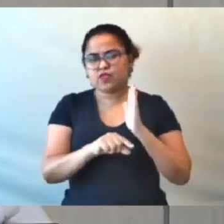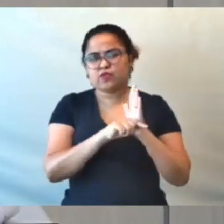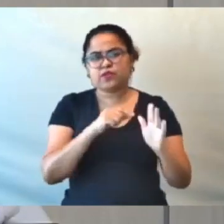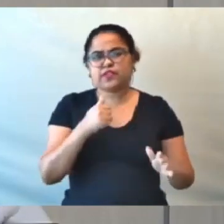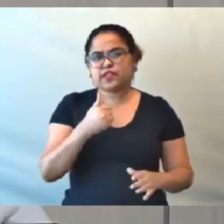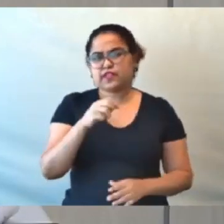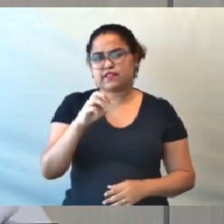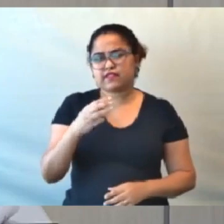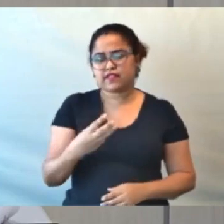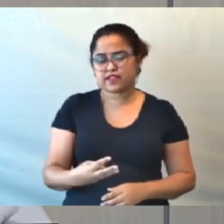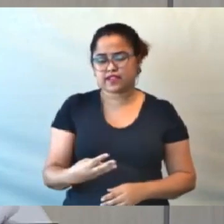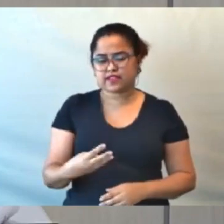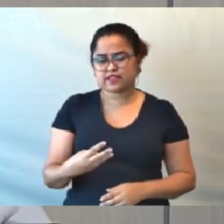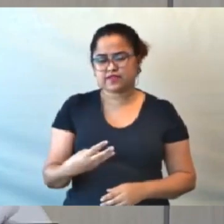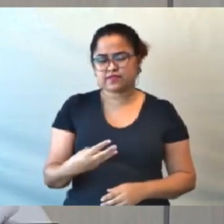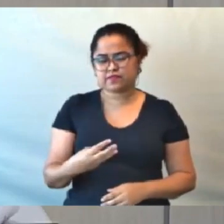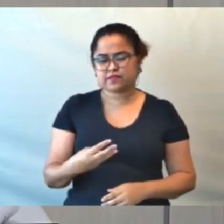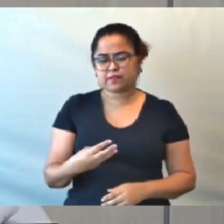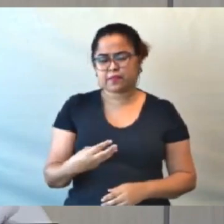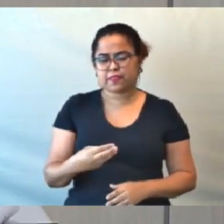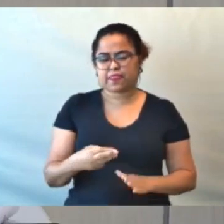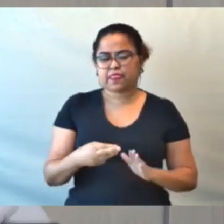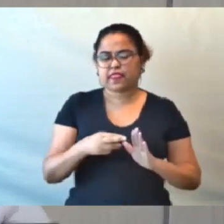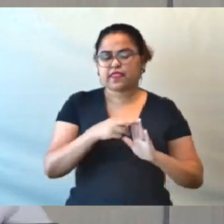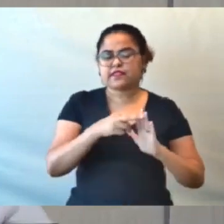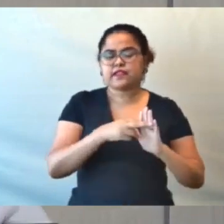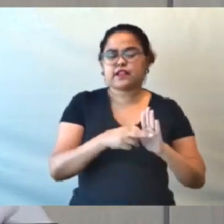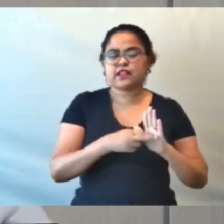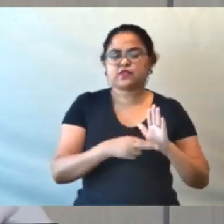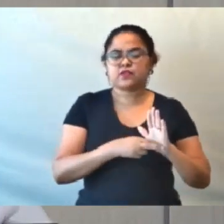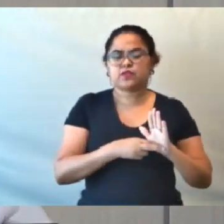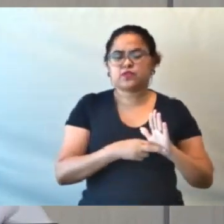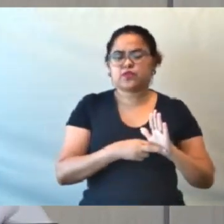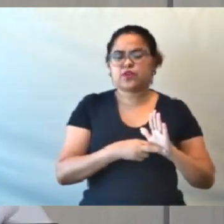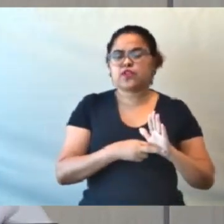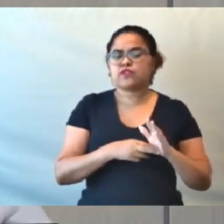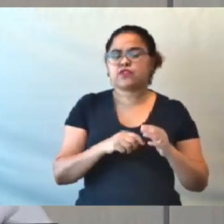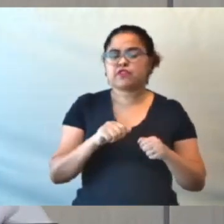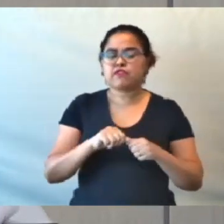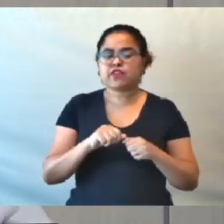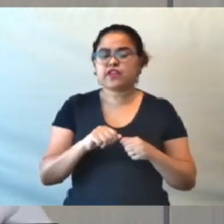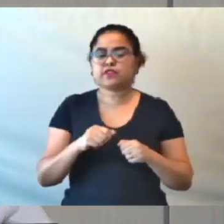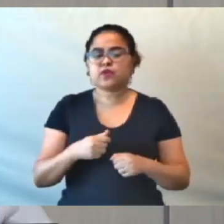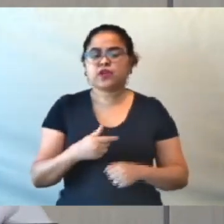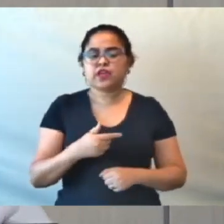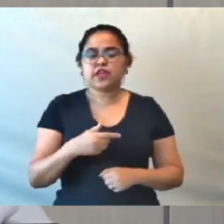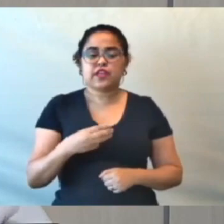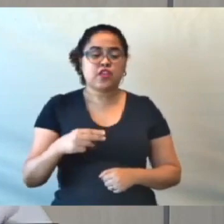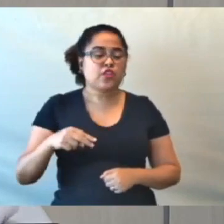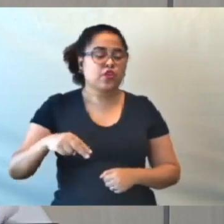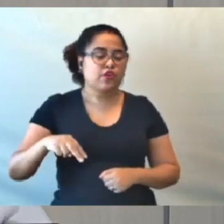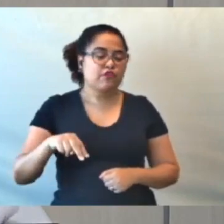foi elaborado em novembro de 2022 e, no caso, o tratamento já vinha sendo realizado, tinha